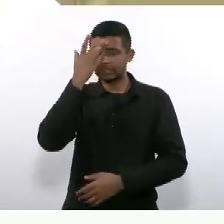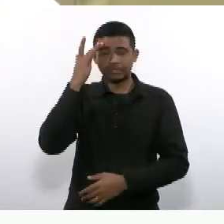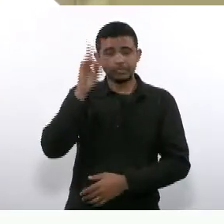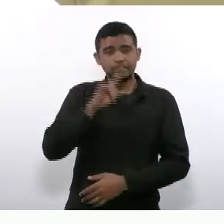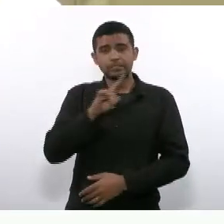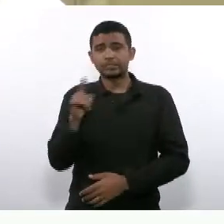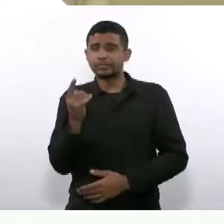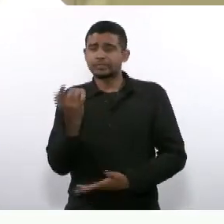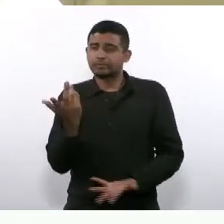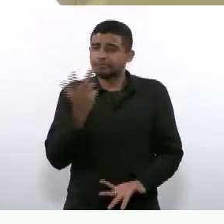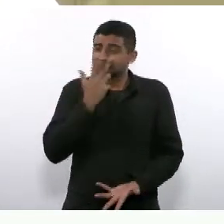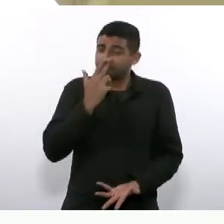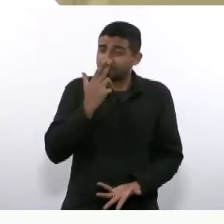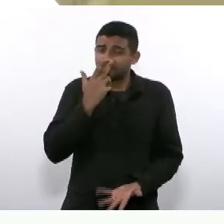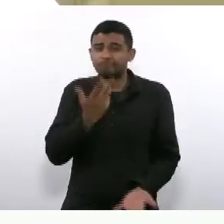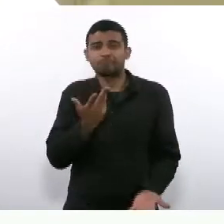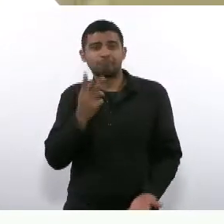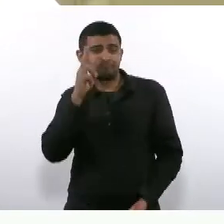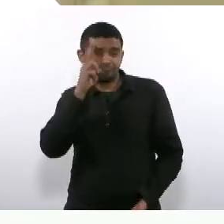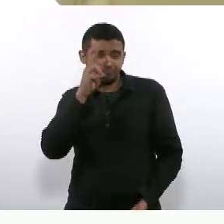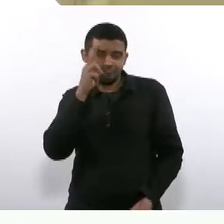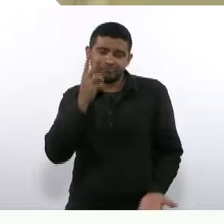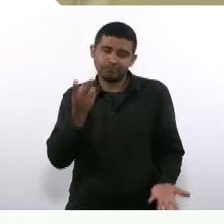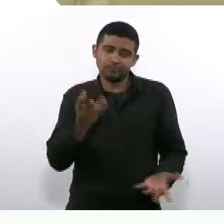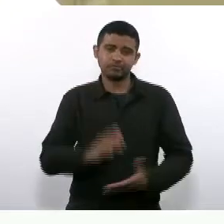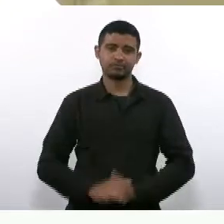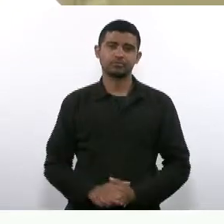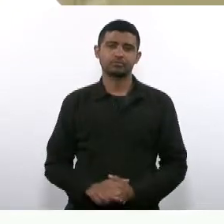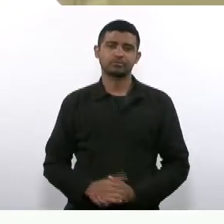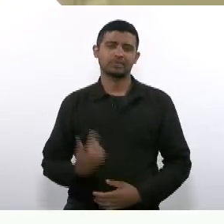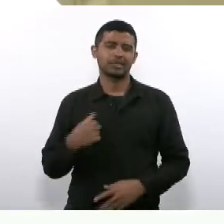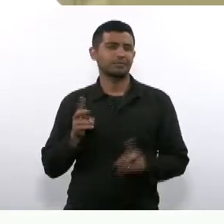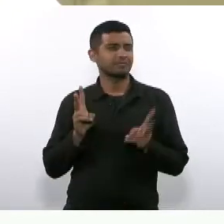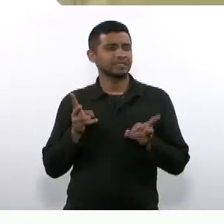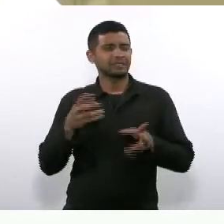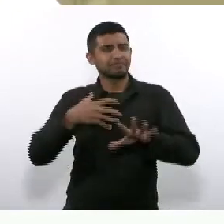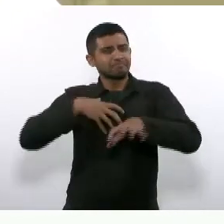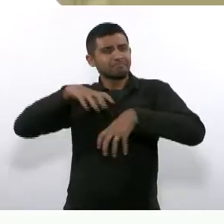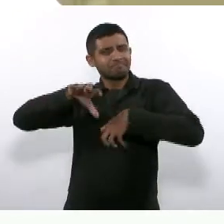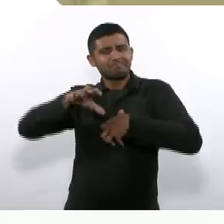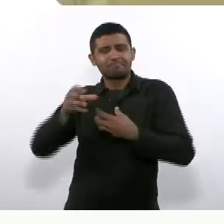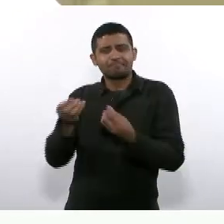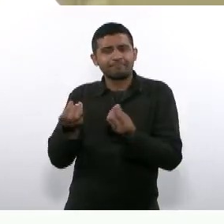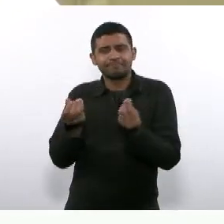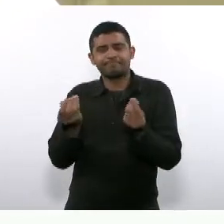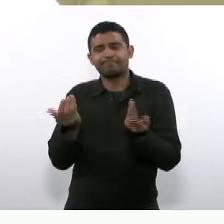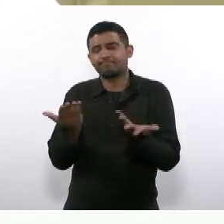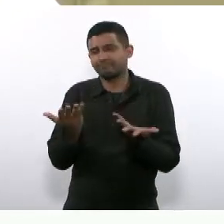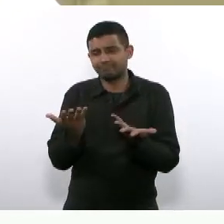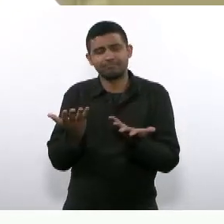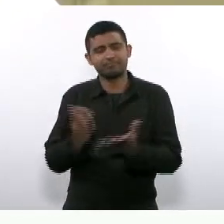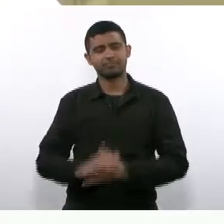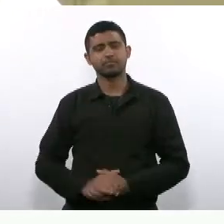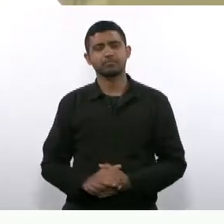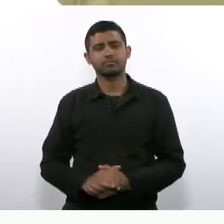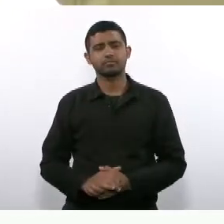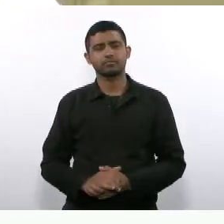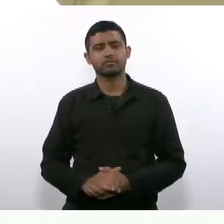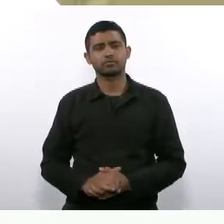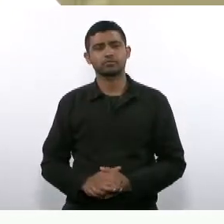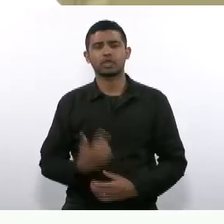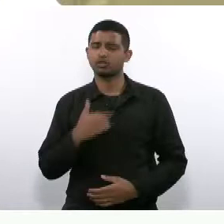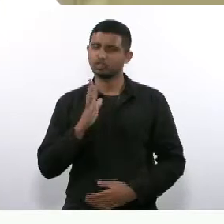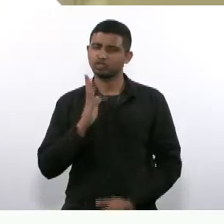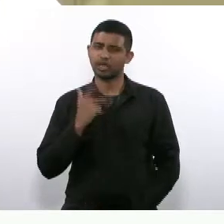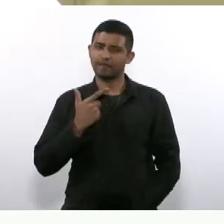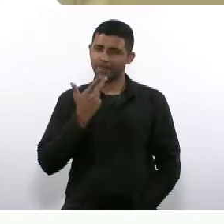situações muito parecidas, e sempre me sensibilizei muito com o fato de que eu já comentei